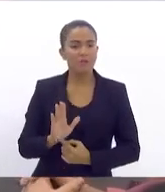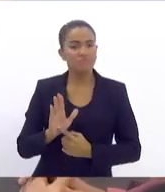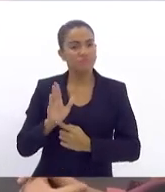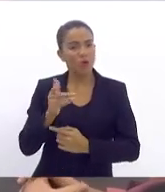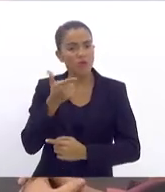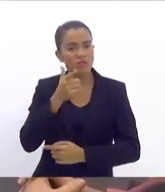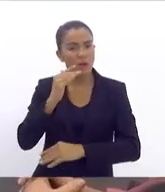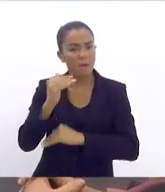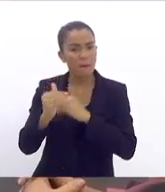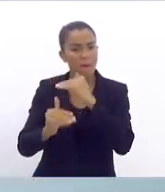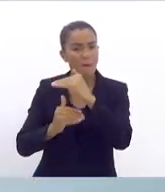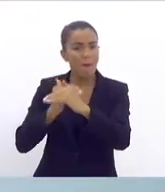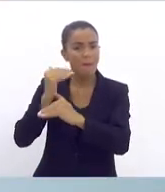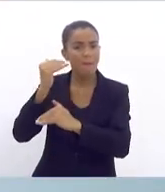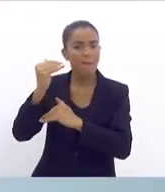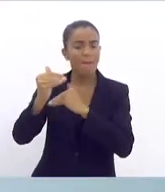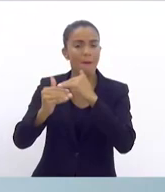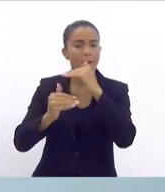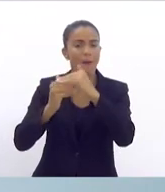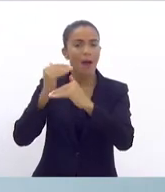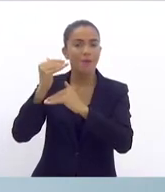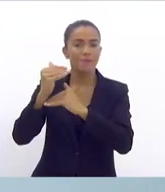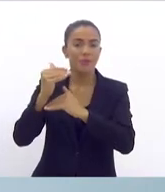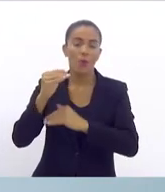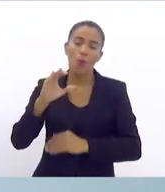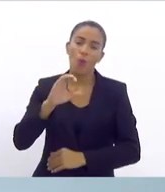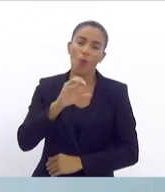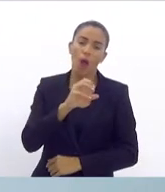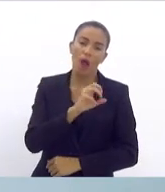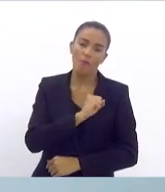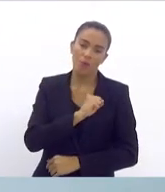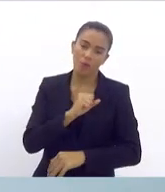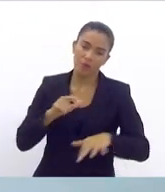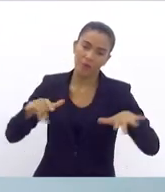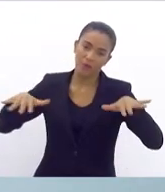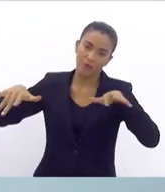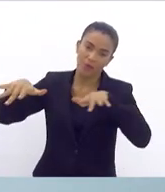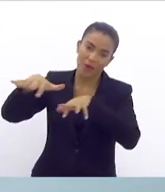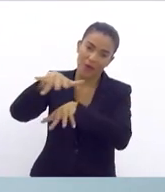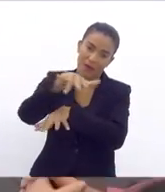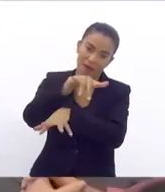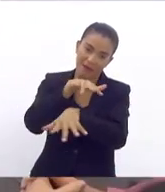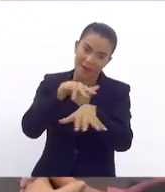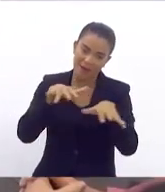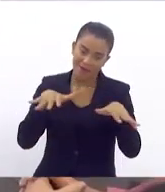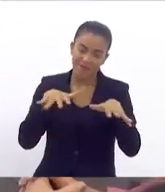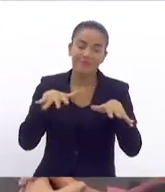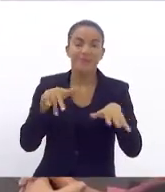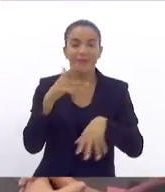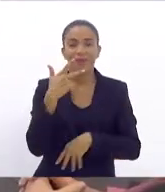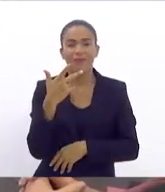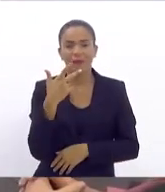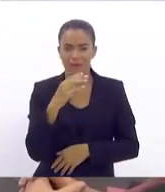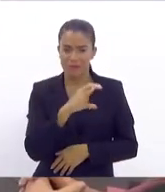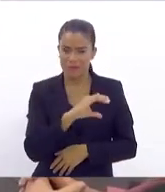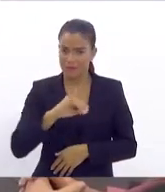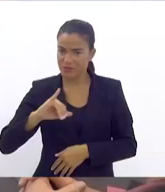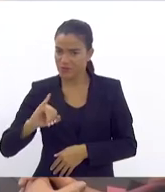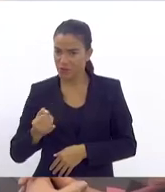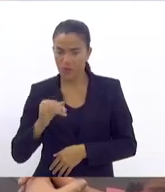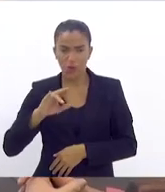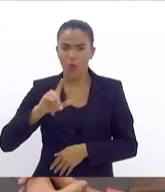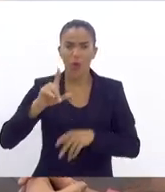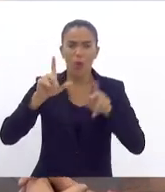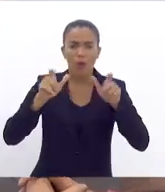com um conceito: o amor está no ar. É verdade, mas eu desde o início eu tenho falado, deputado Luiz Paulo, que a CCJ não é um ambiente de